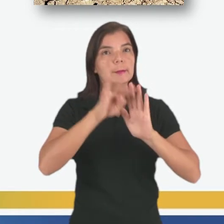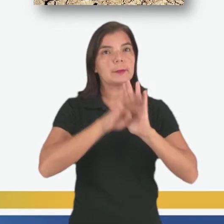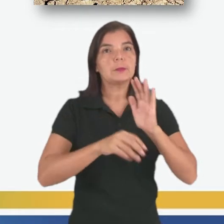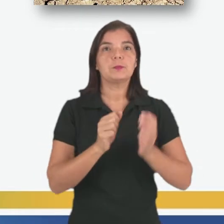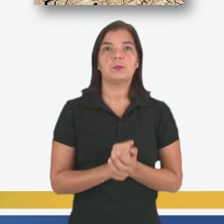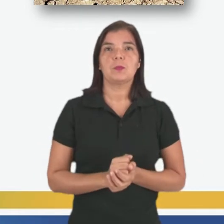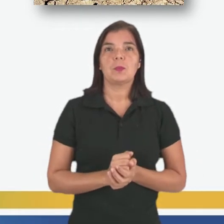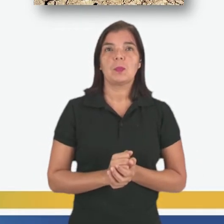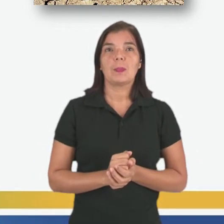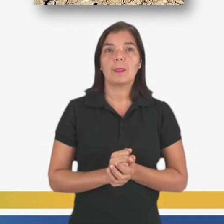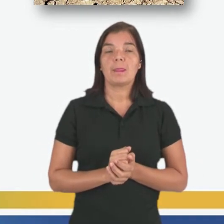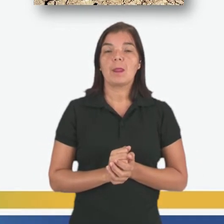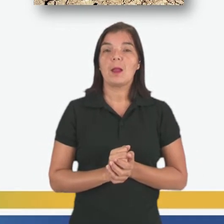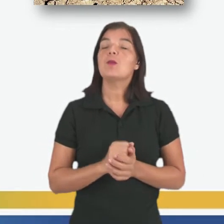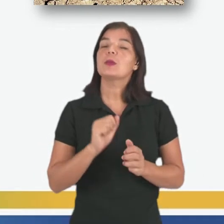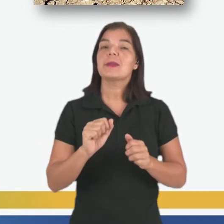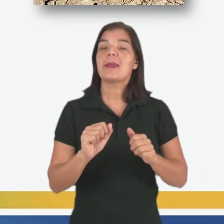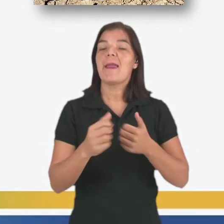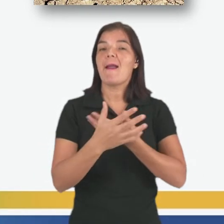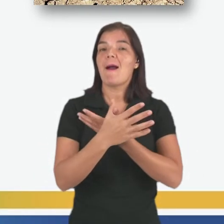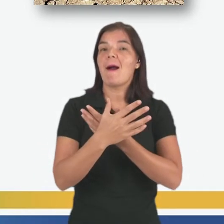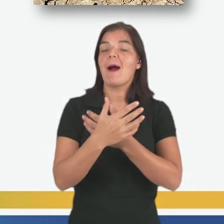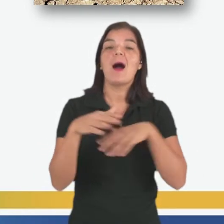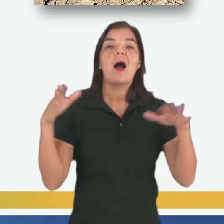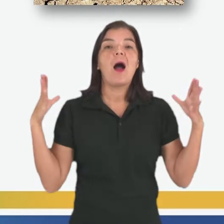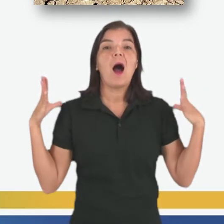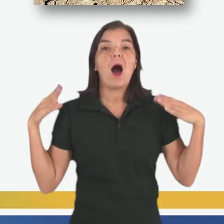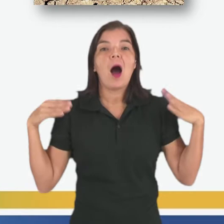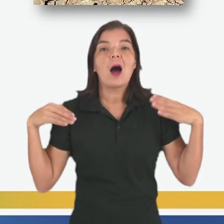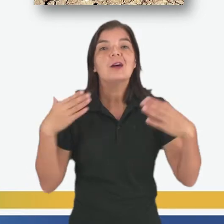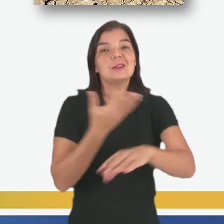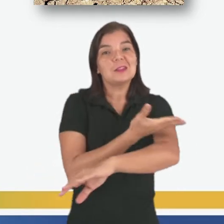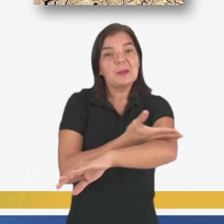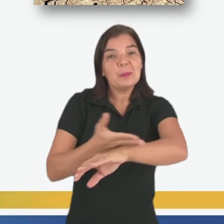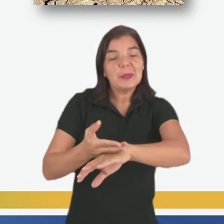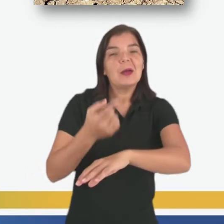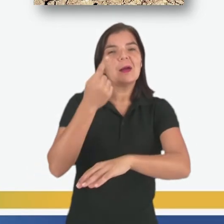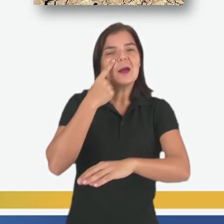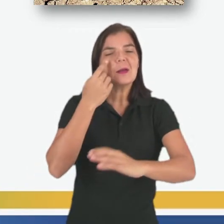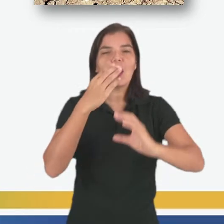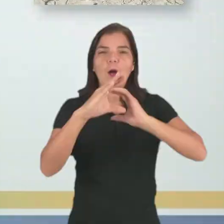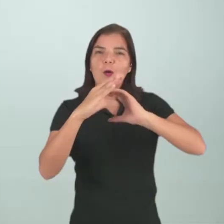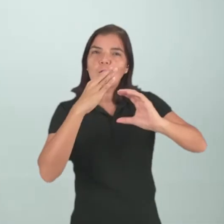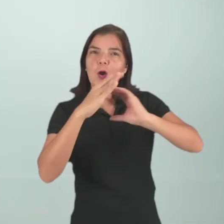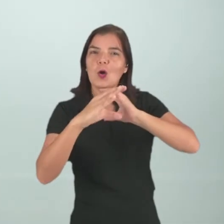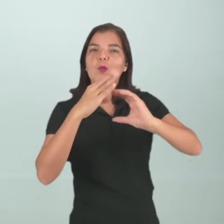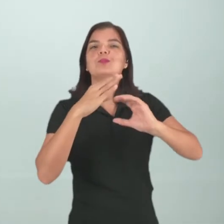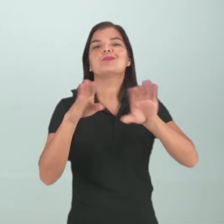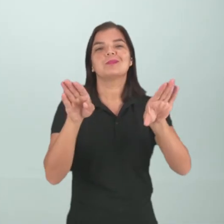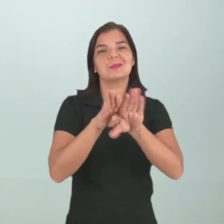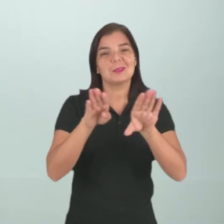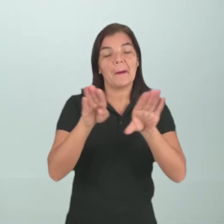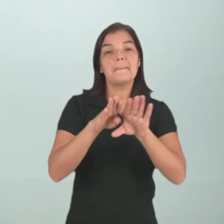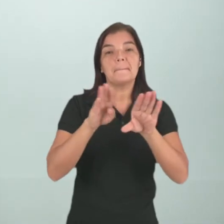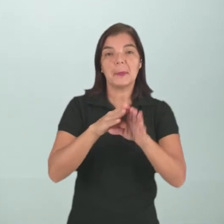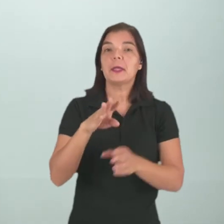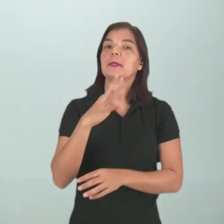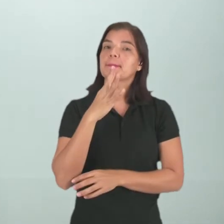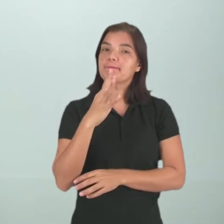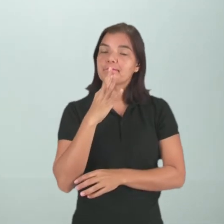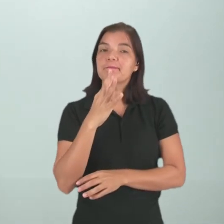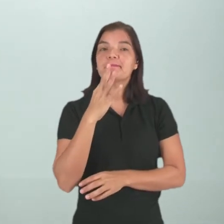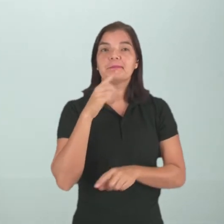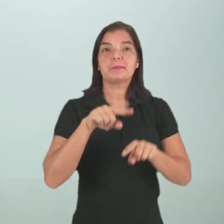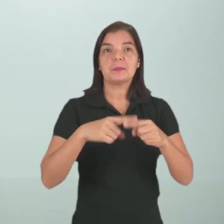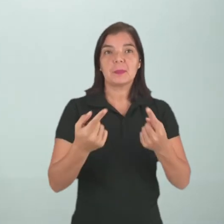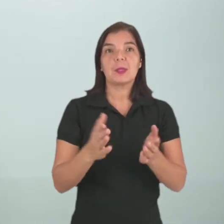assim: Asa Branca. Todos já devem ter ouvido falar ou feito a audição dessa música, que é bastante